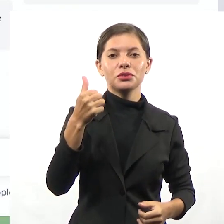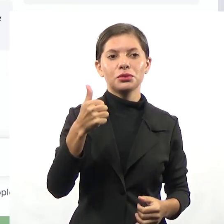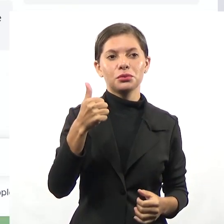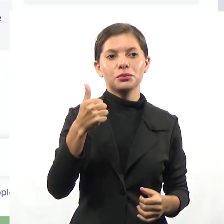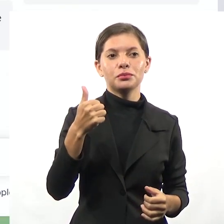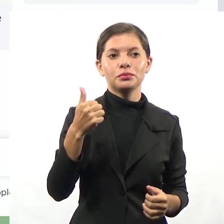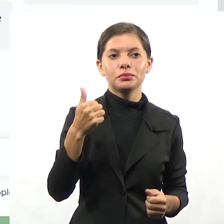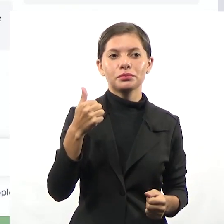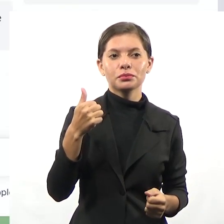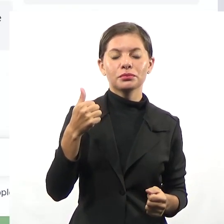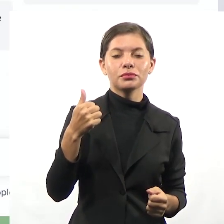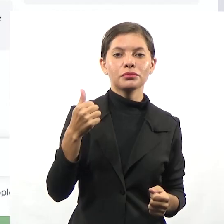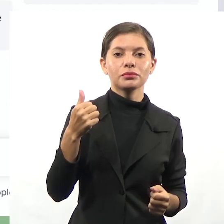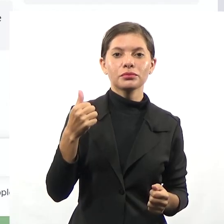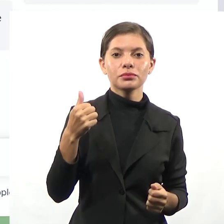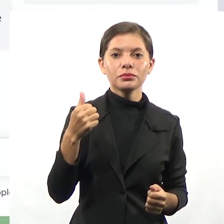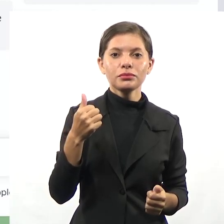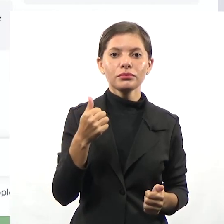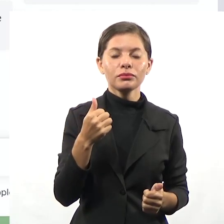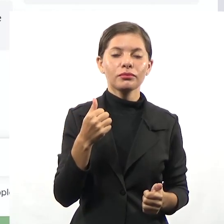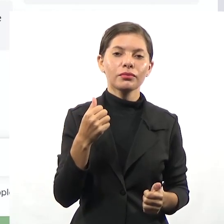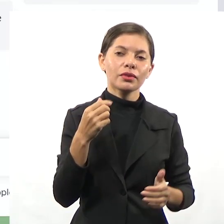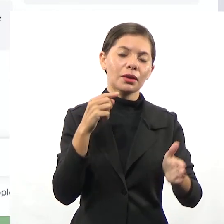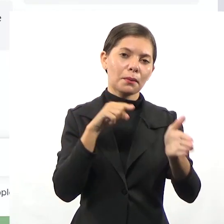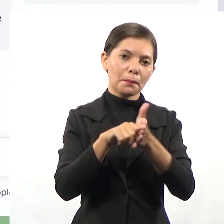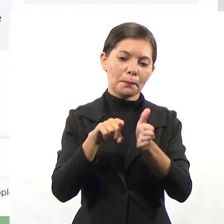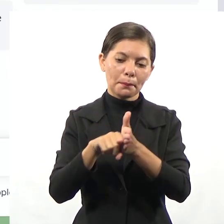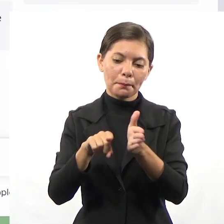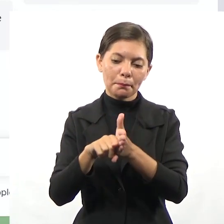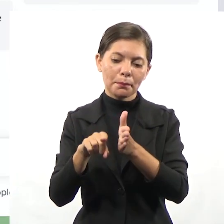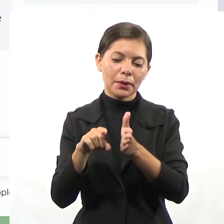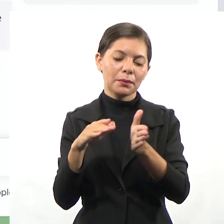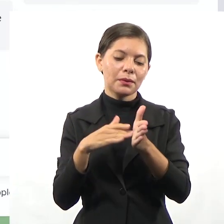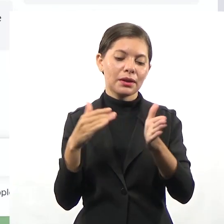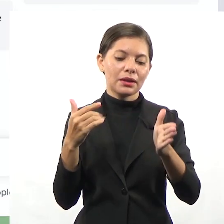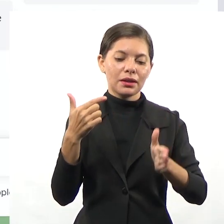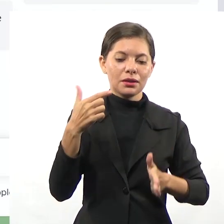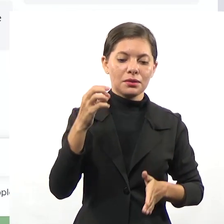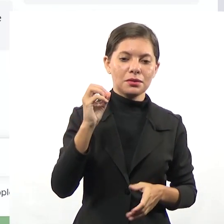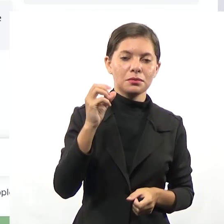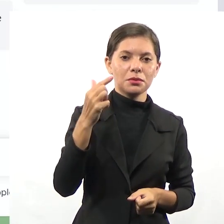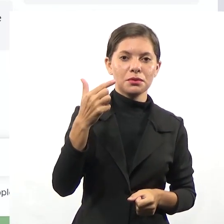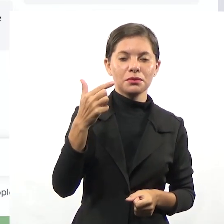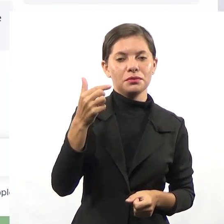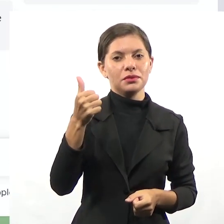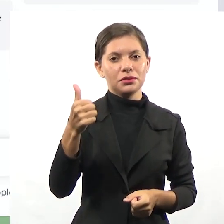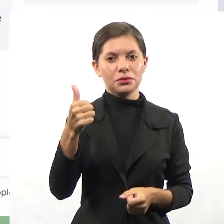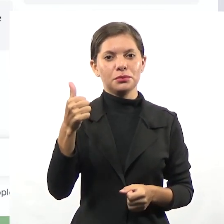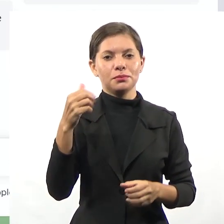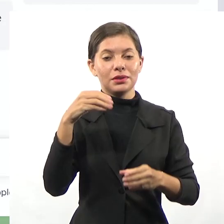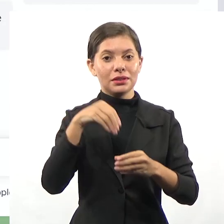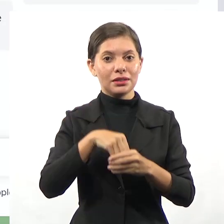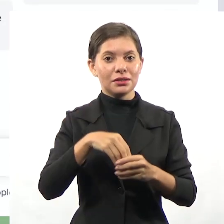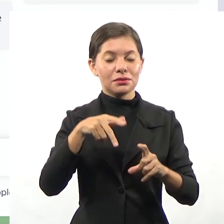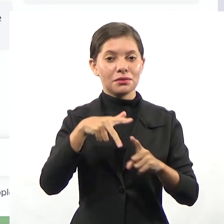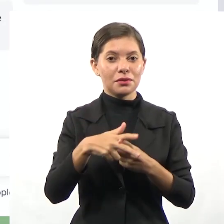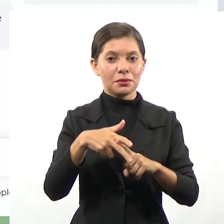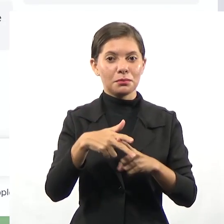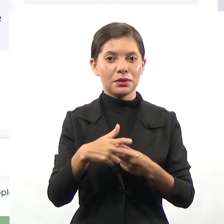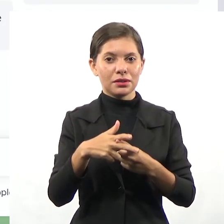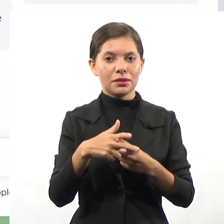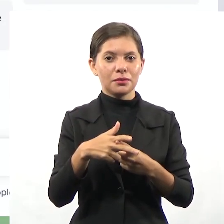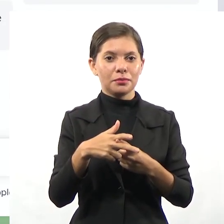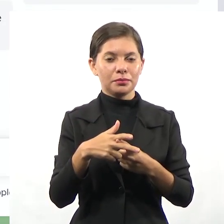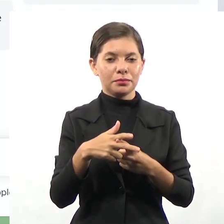conhecido até 2021, certo? Estando dentro da ferramenta, no canto